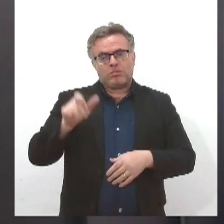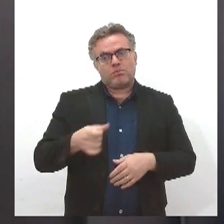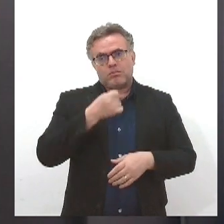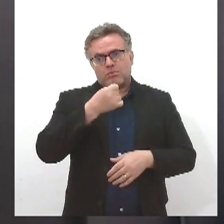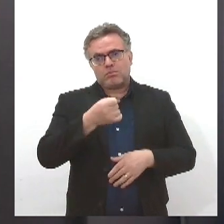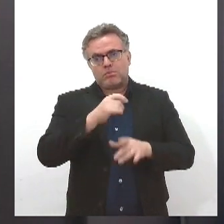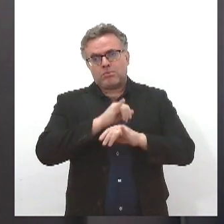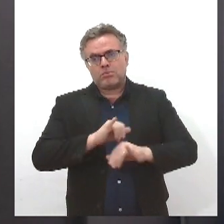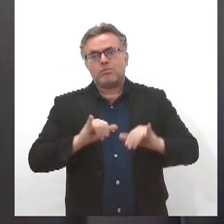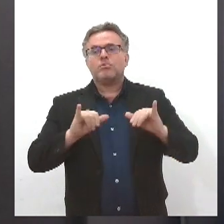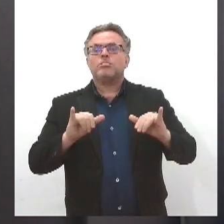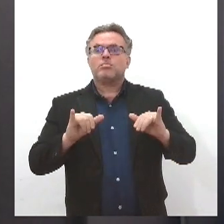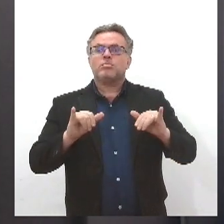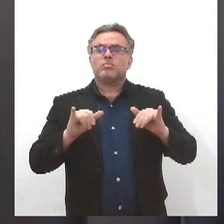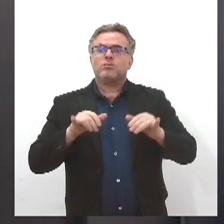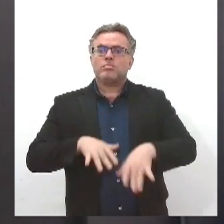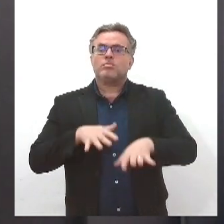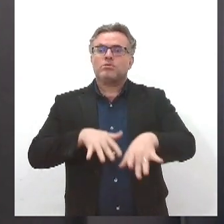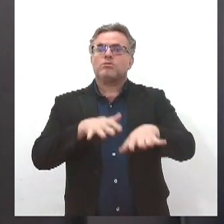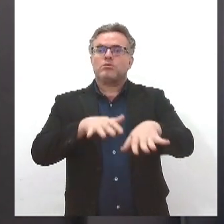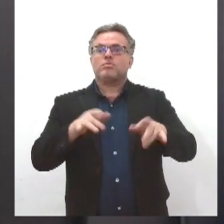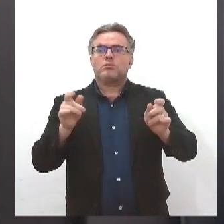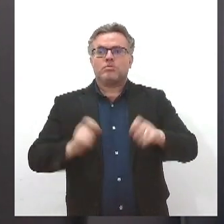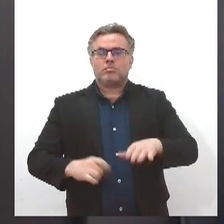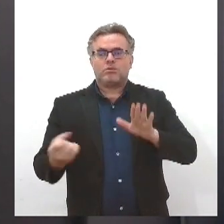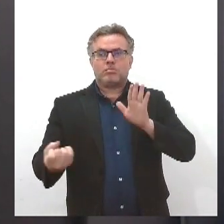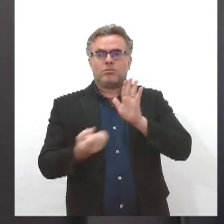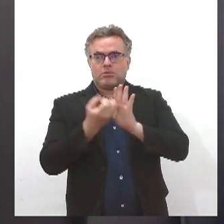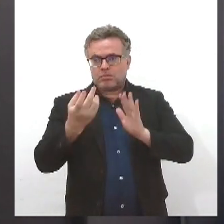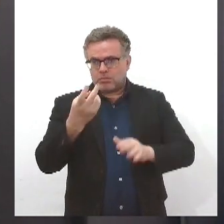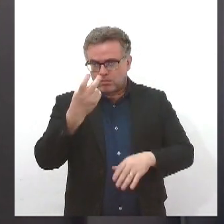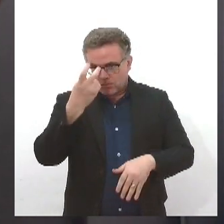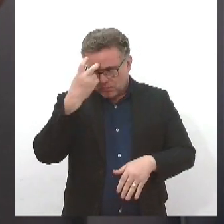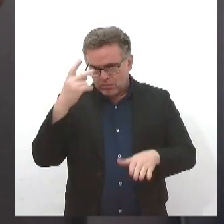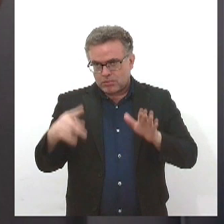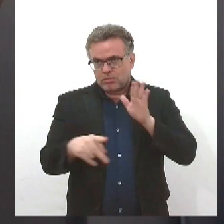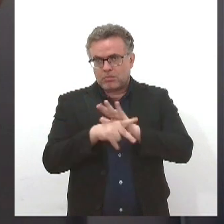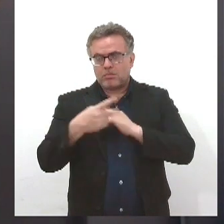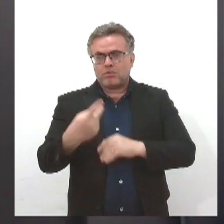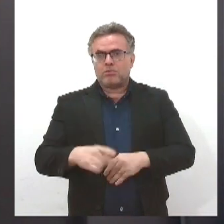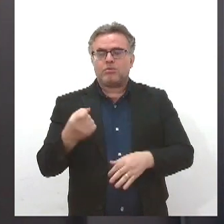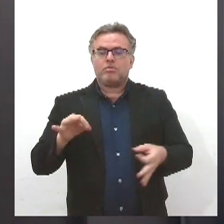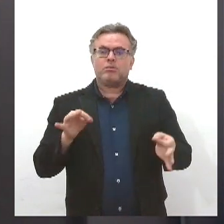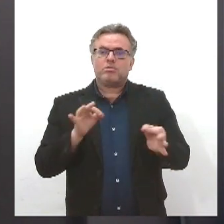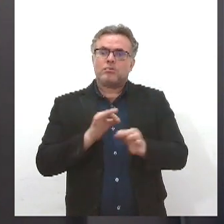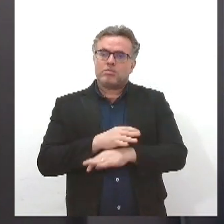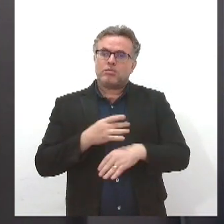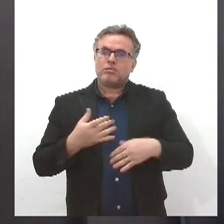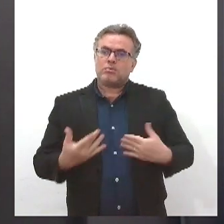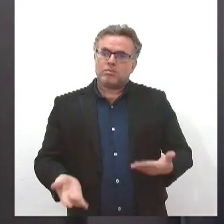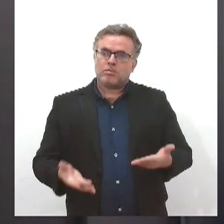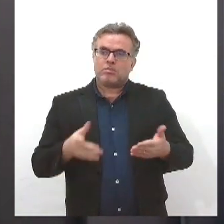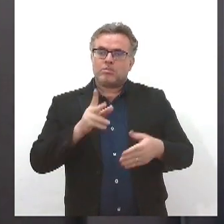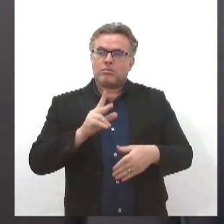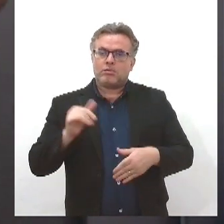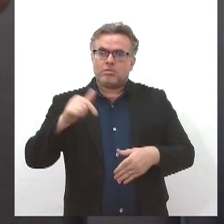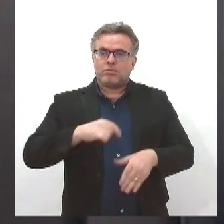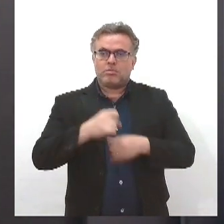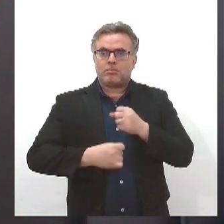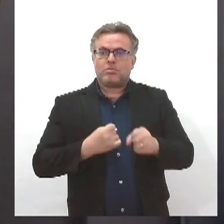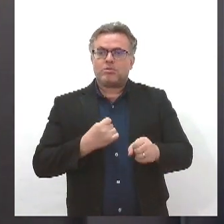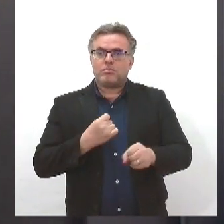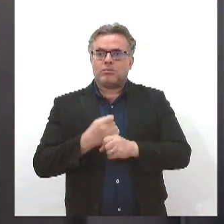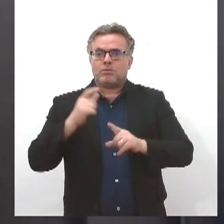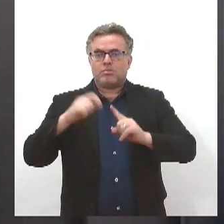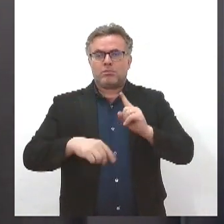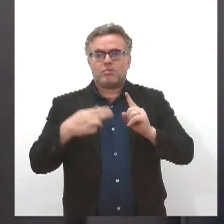bloco Carro Quebrado, um patrimônio cultural e imaterial do estado de Sergipe, só irá às ruas este ano, no mês de março. E